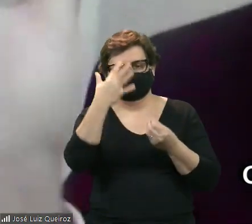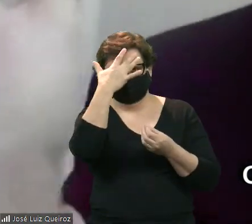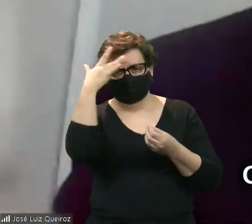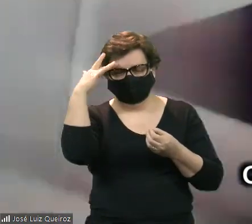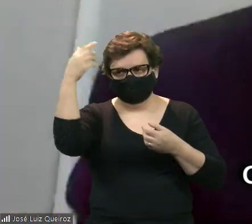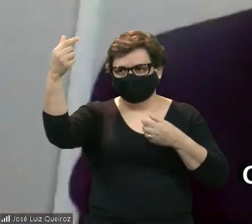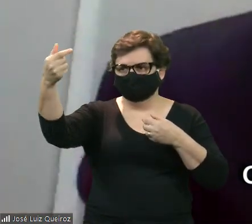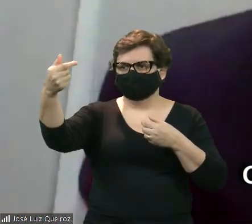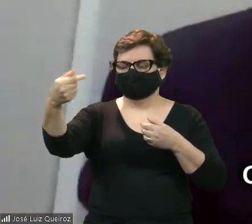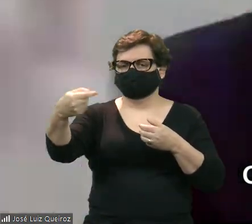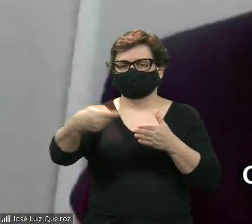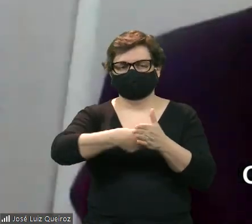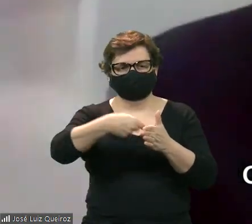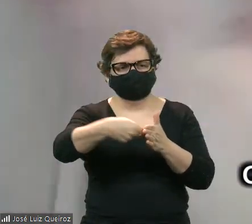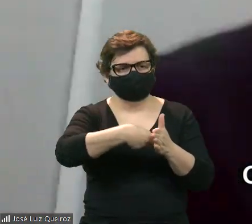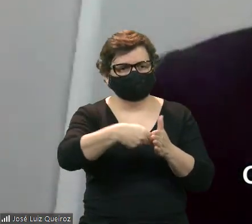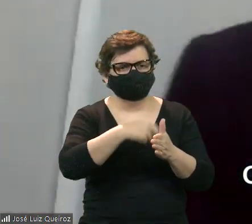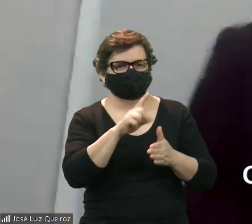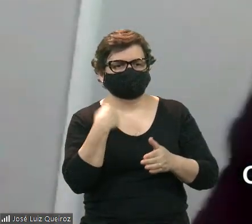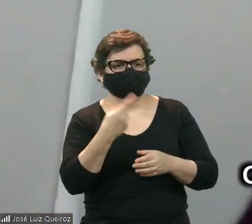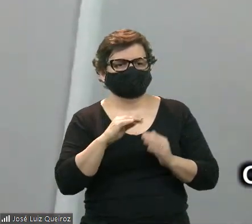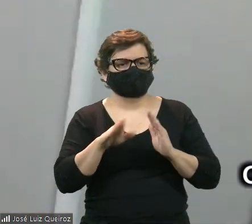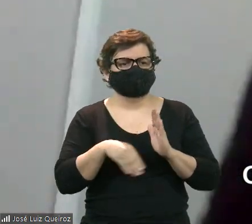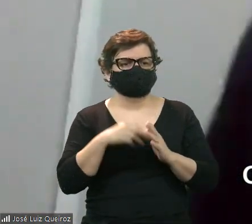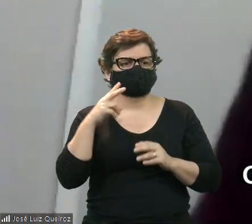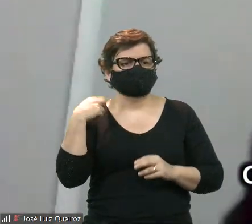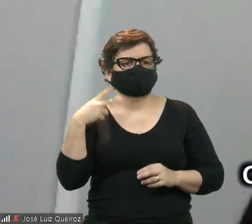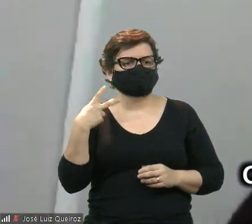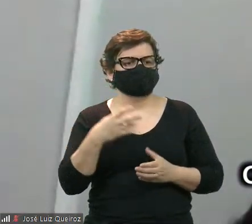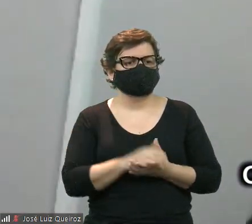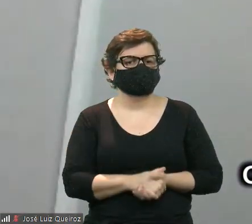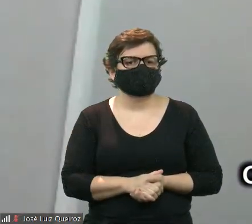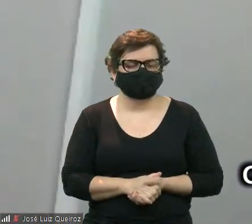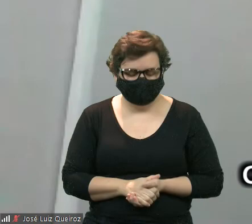muitos marinenses têm procurado a todos nós.